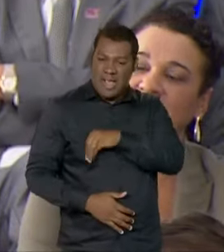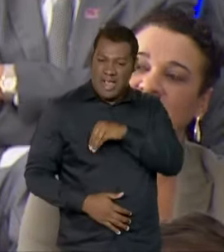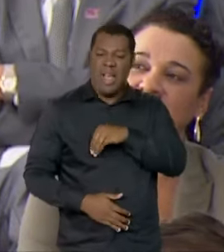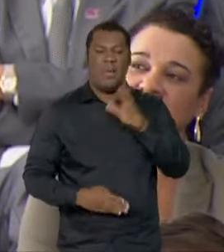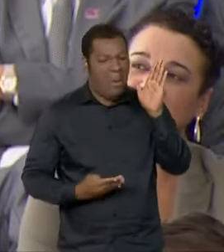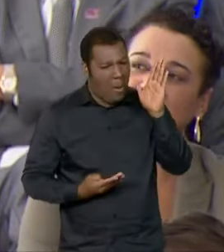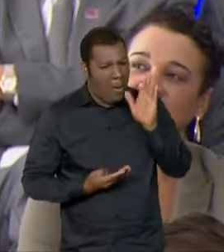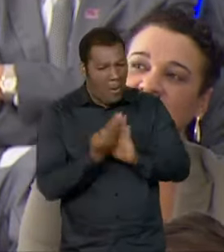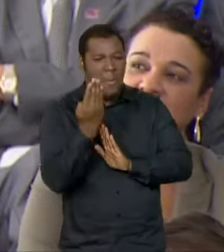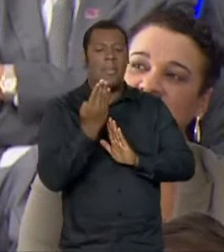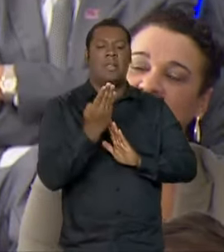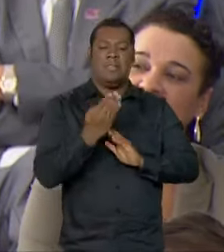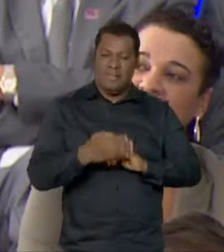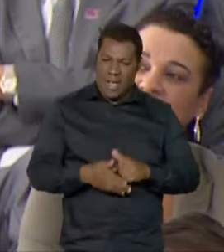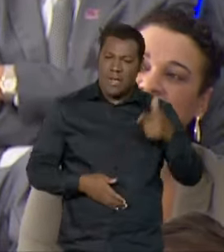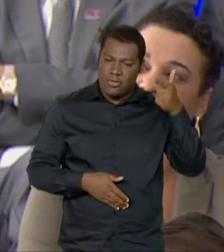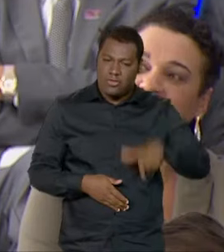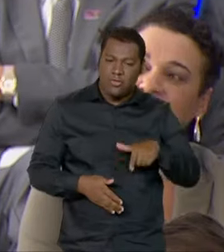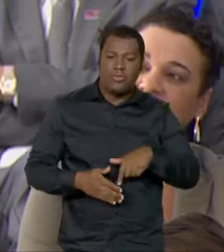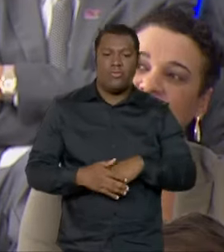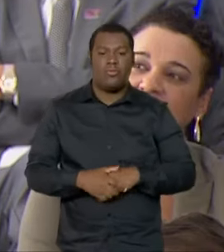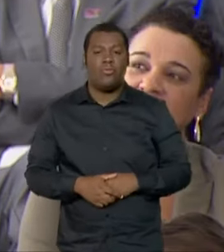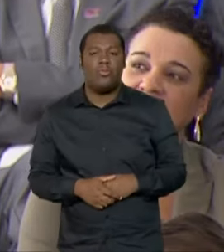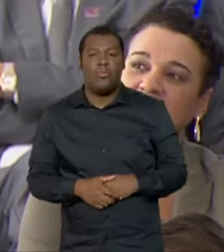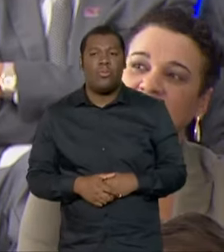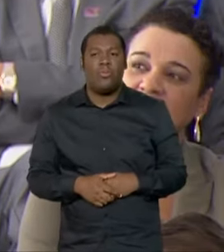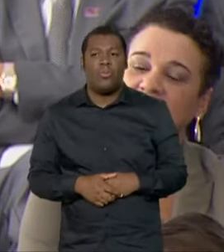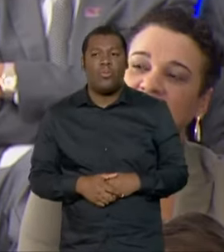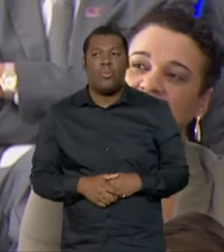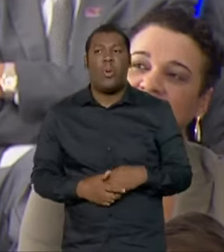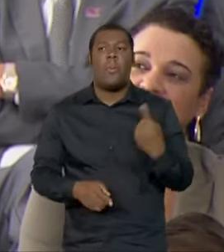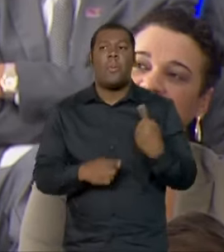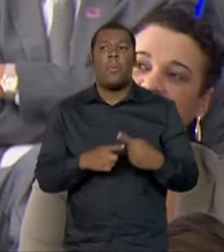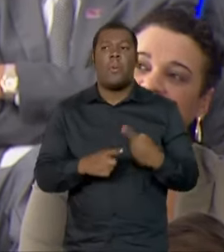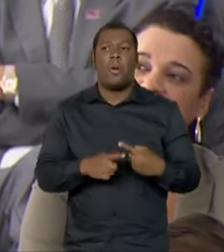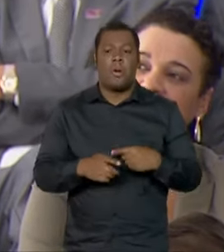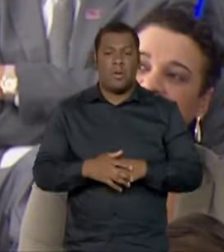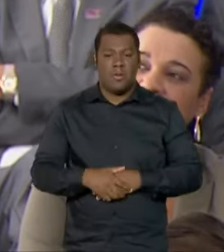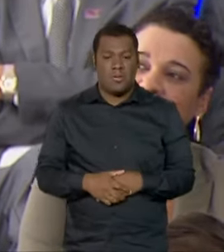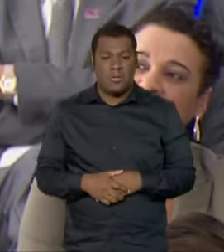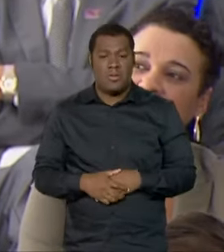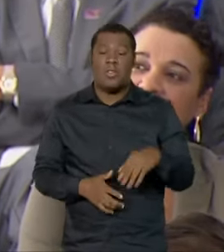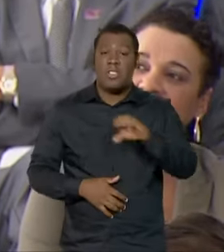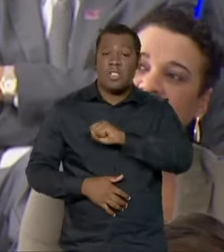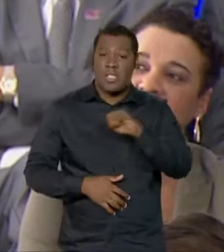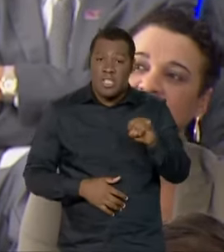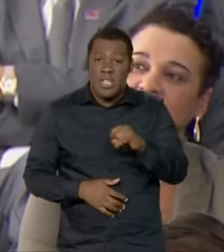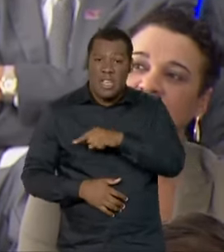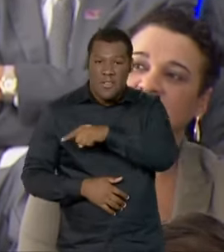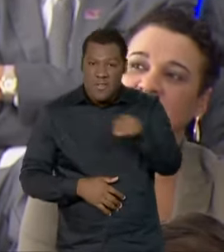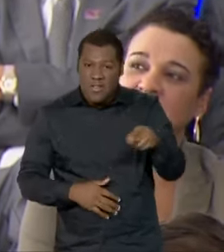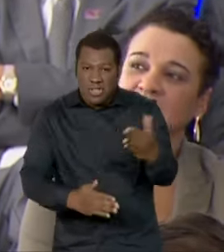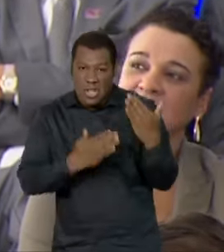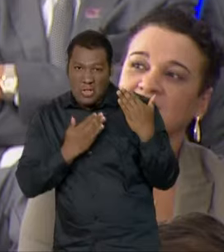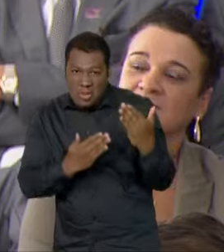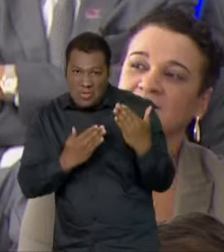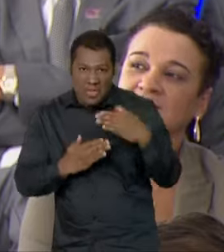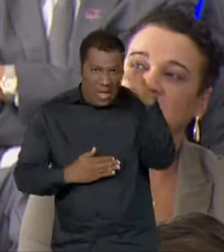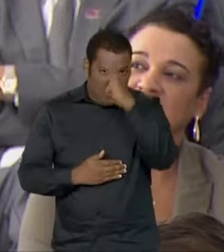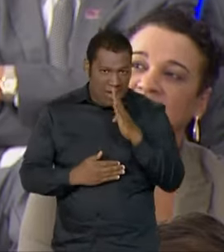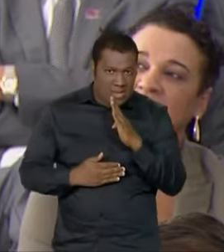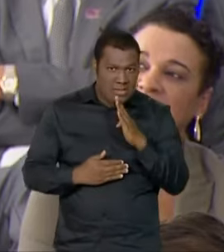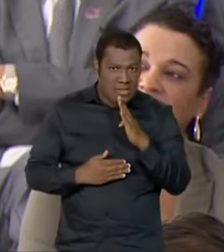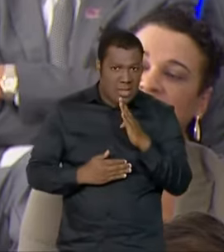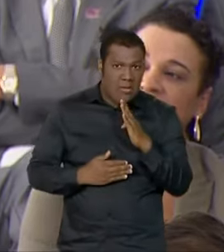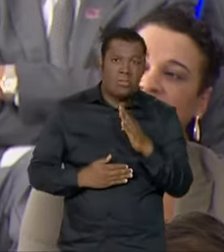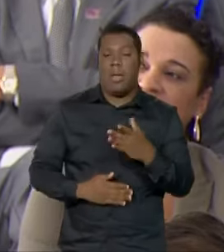vai crescer mais do que vocês falaram até agora. Porque é o seguinte, se você não acredita, nós acreditamos. Não